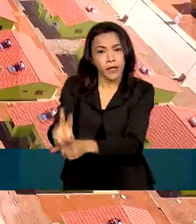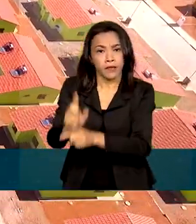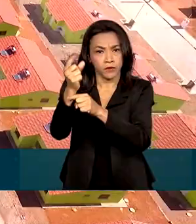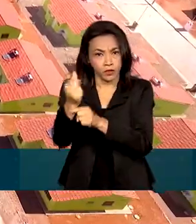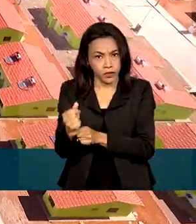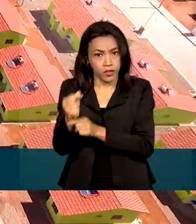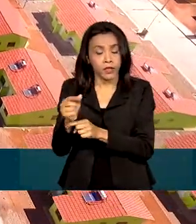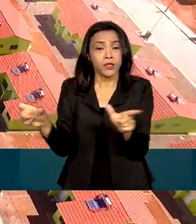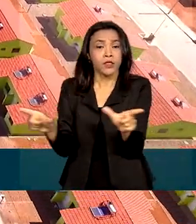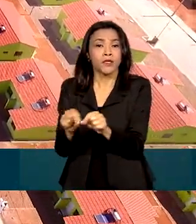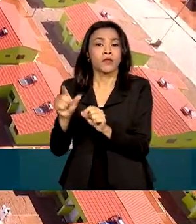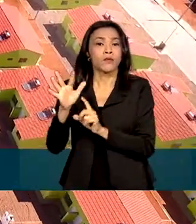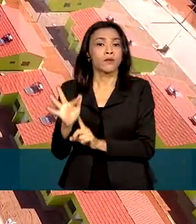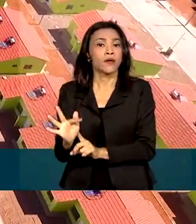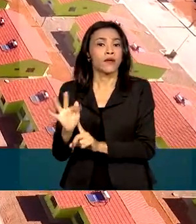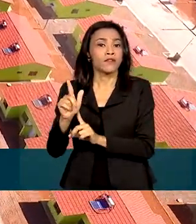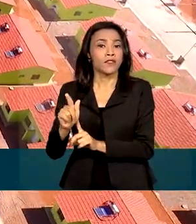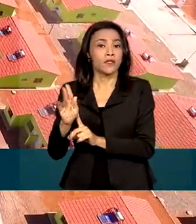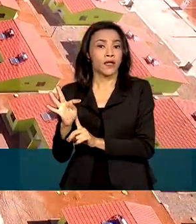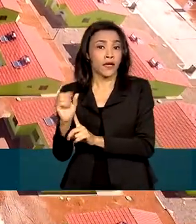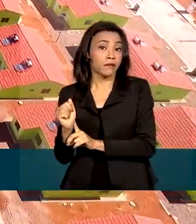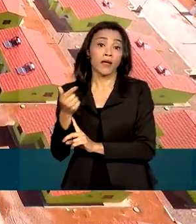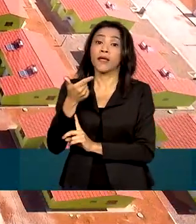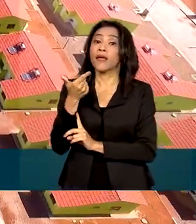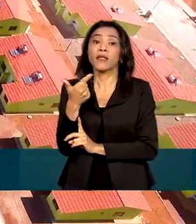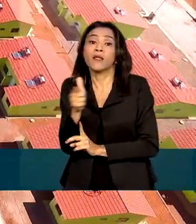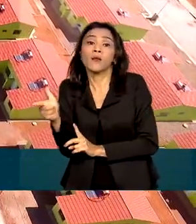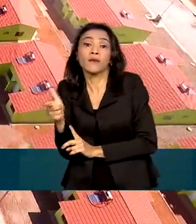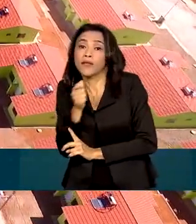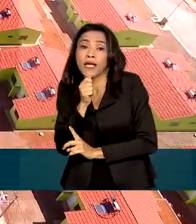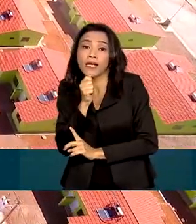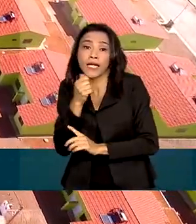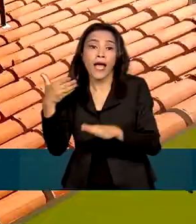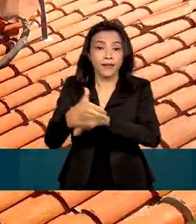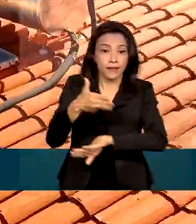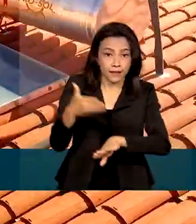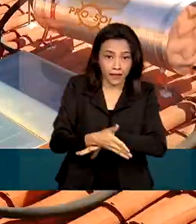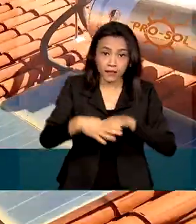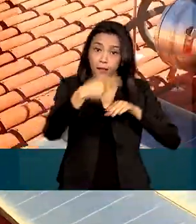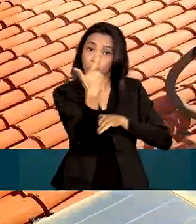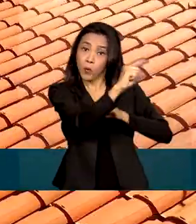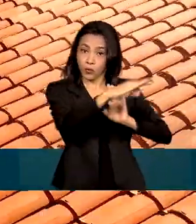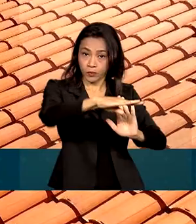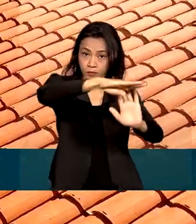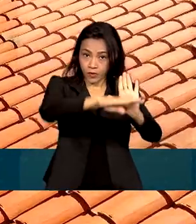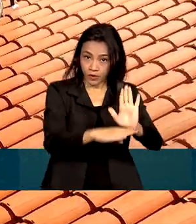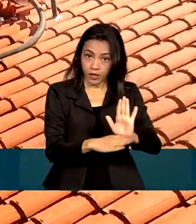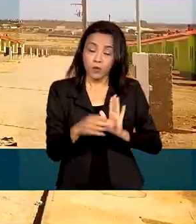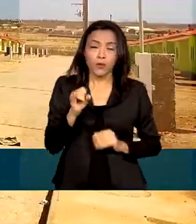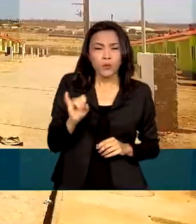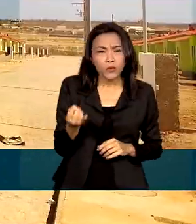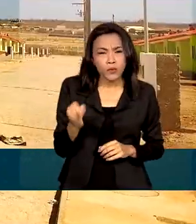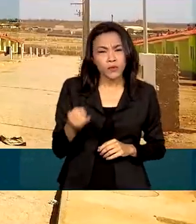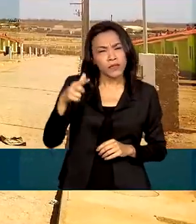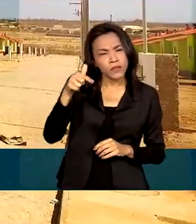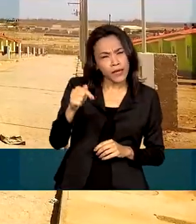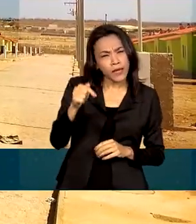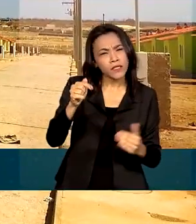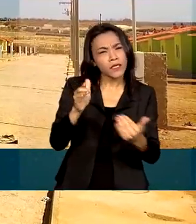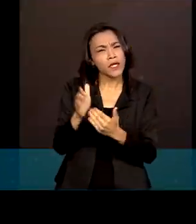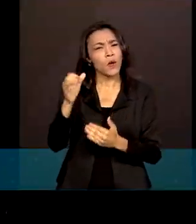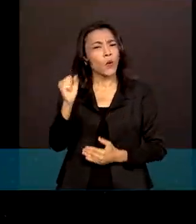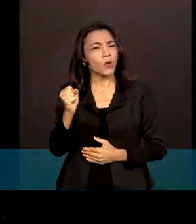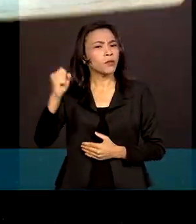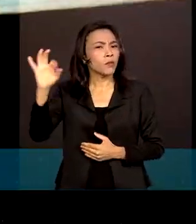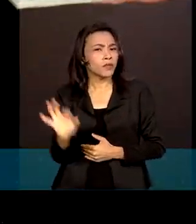FGTS a quem não tem acesso ao Casa Verde Amarela. Com isso, a taxa de juros, que fica em torno de 7% a 8% ao